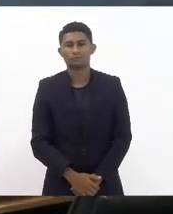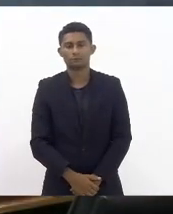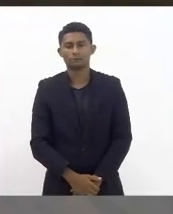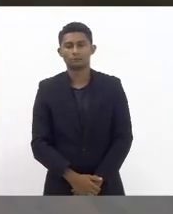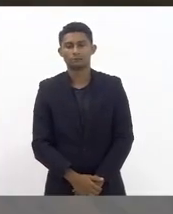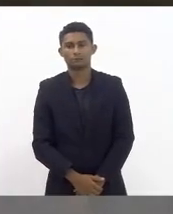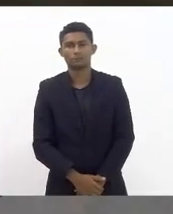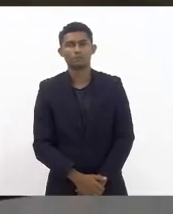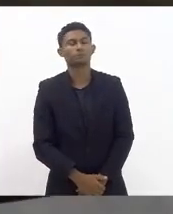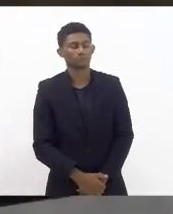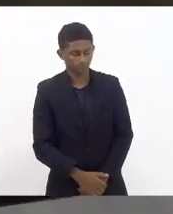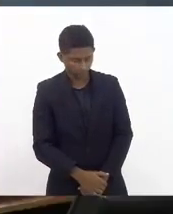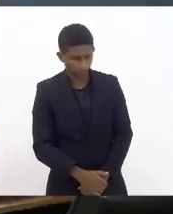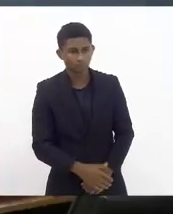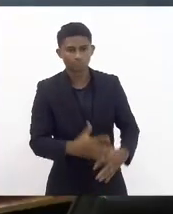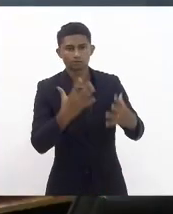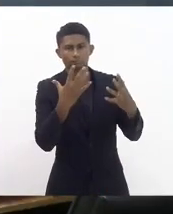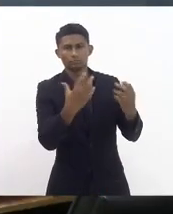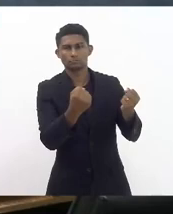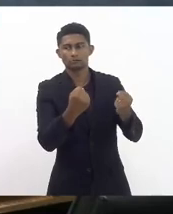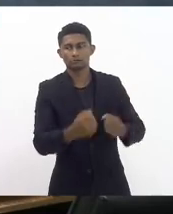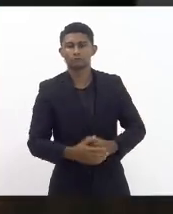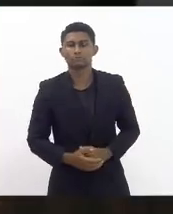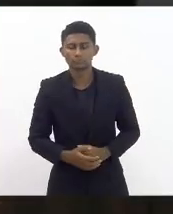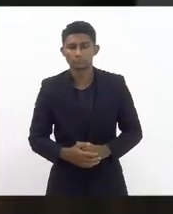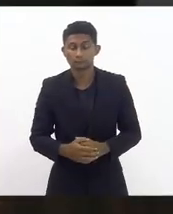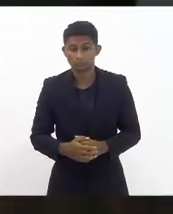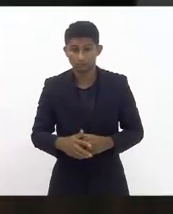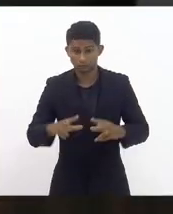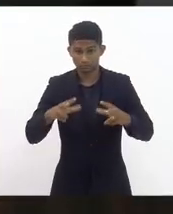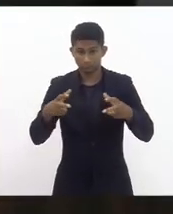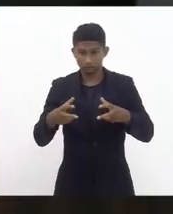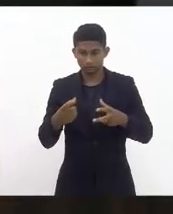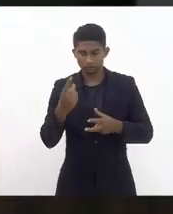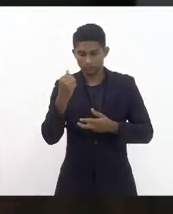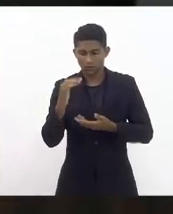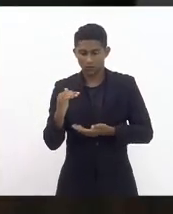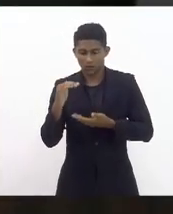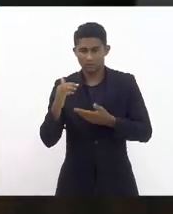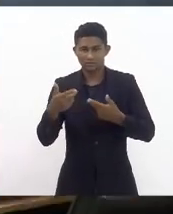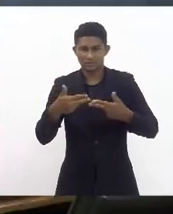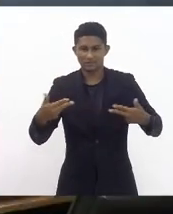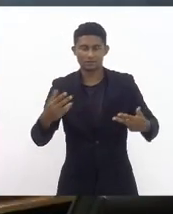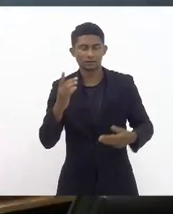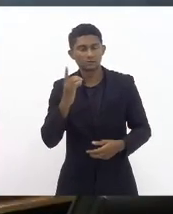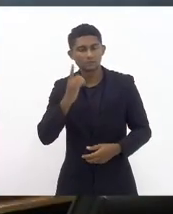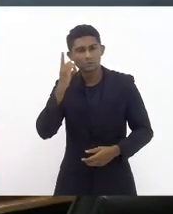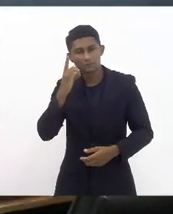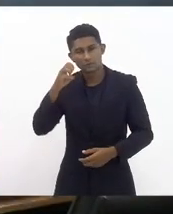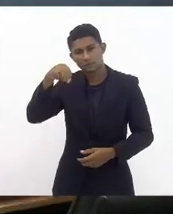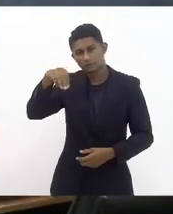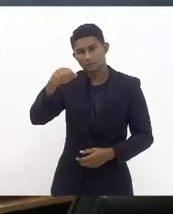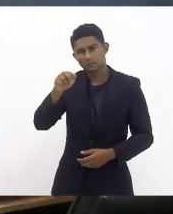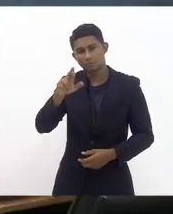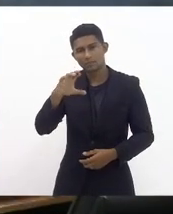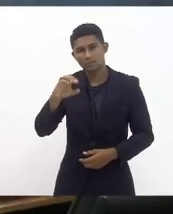No mérito, favorável. Pela Comissão de Orçamento, deputado Márcio Canella.